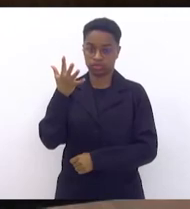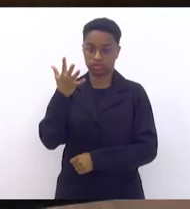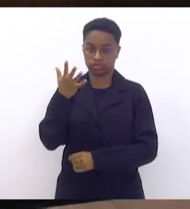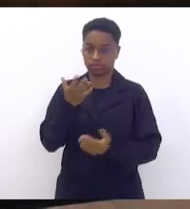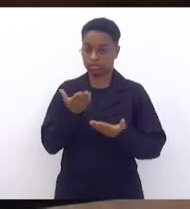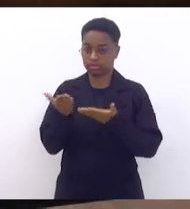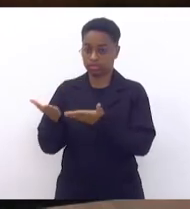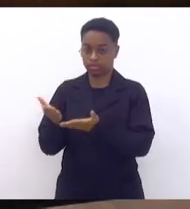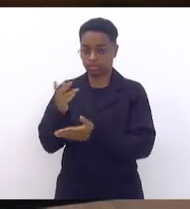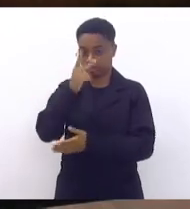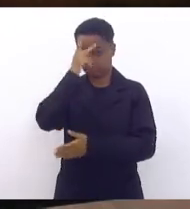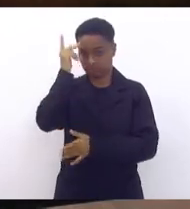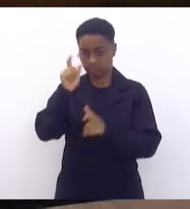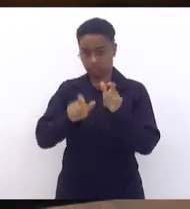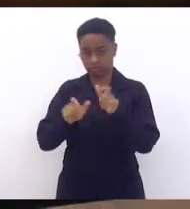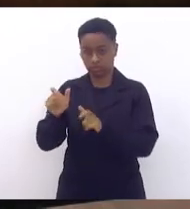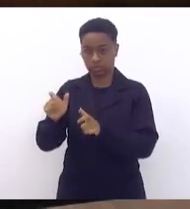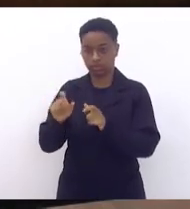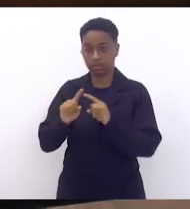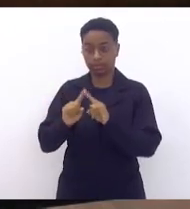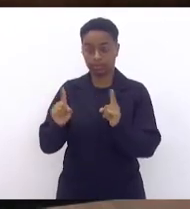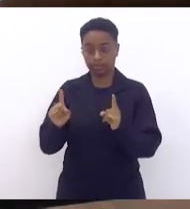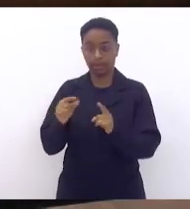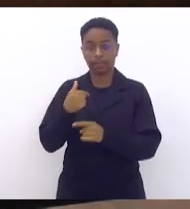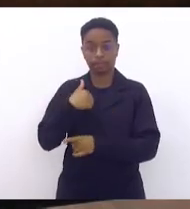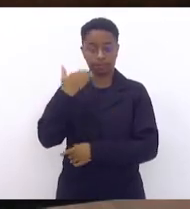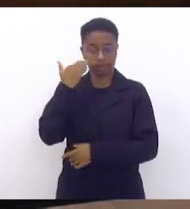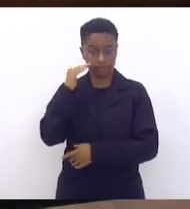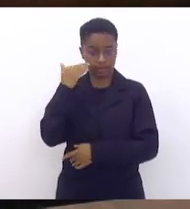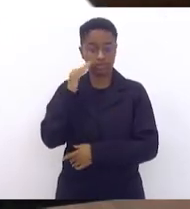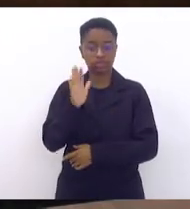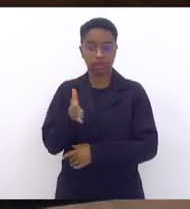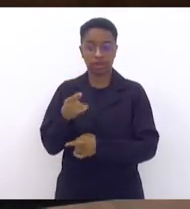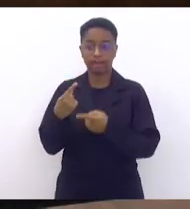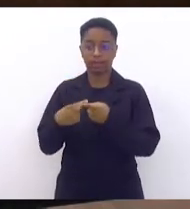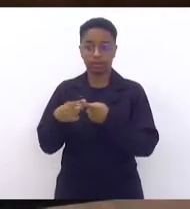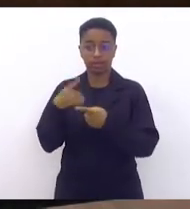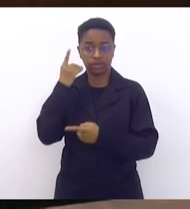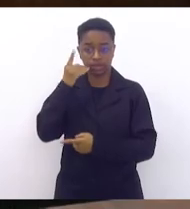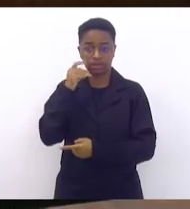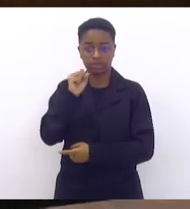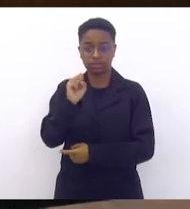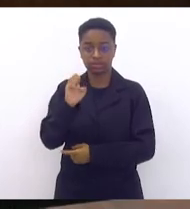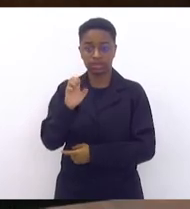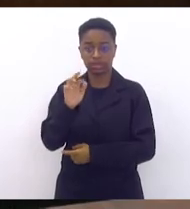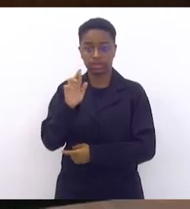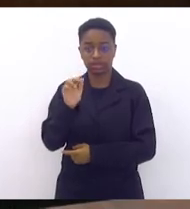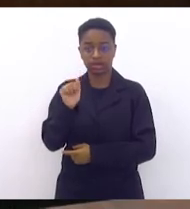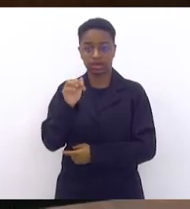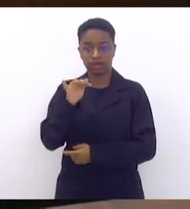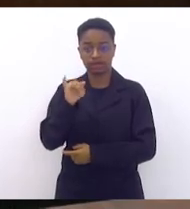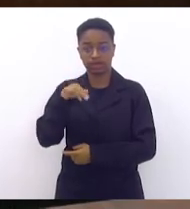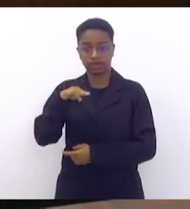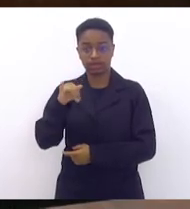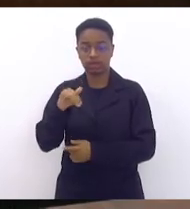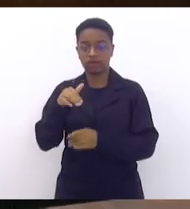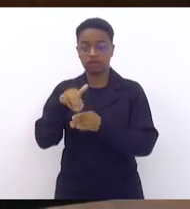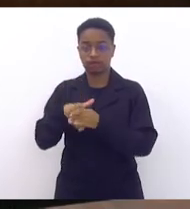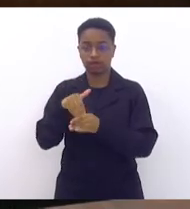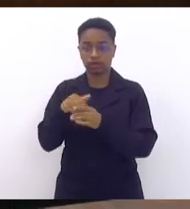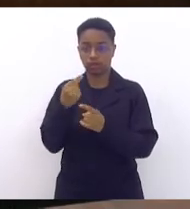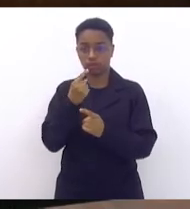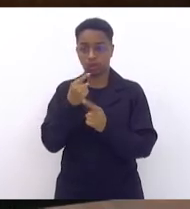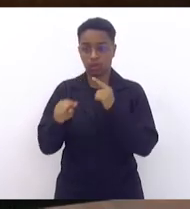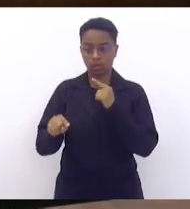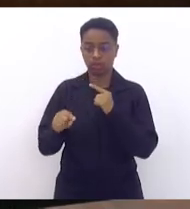cidadão. Mas eu já entendi porque o deputado Serafini vota ao contrário. Que há dias atrás eu fui reclamar